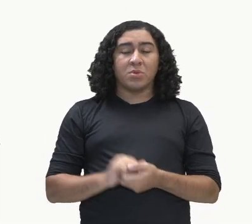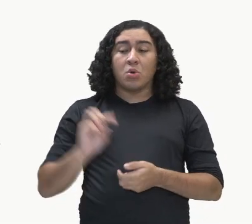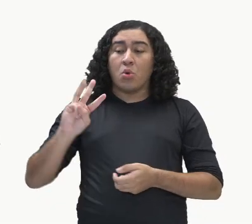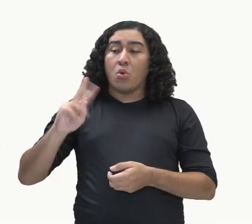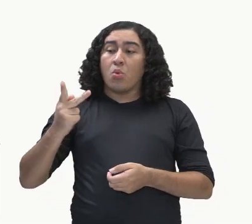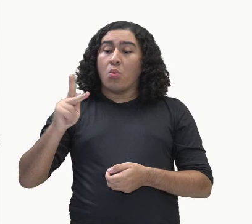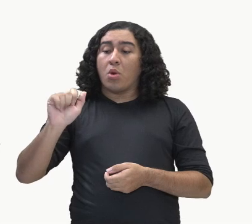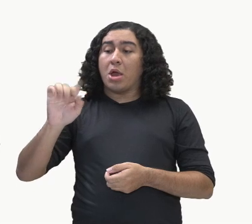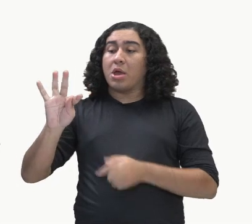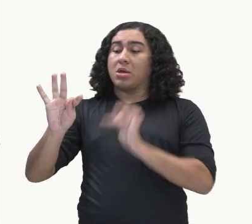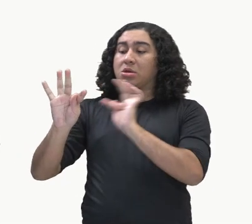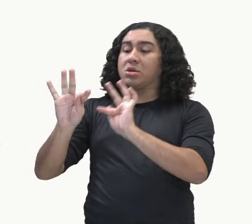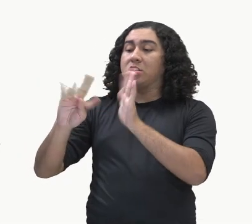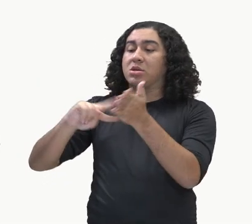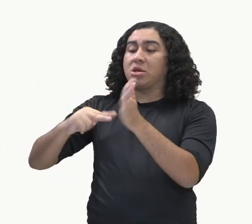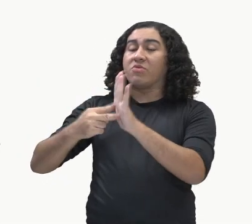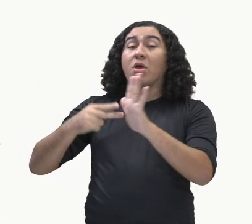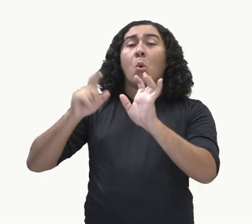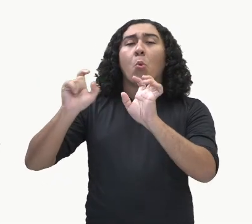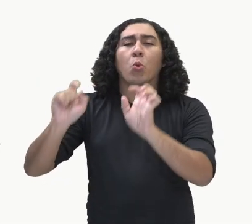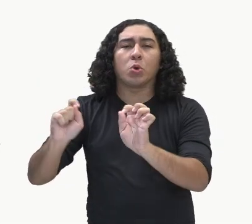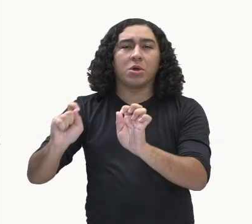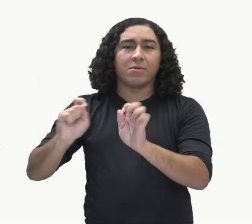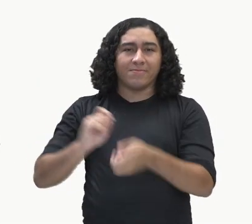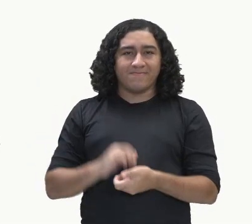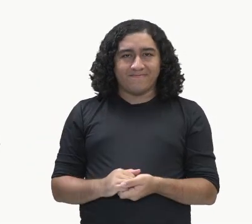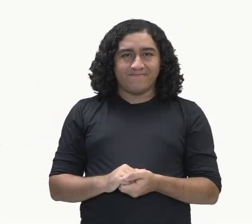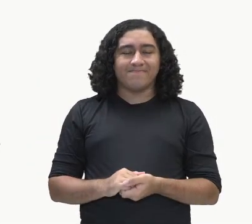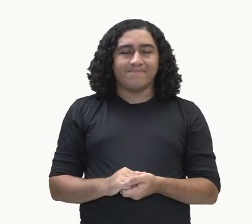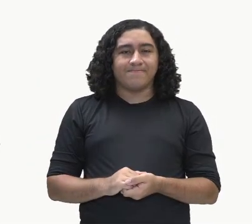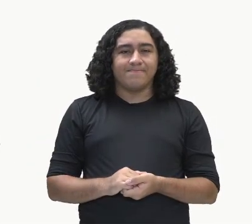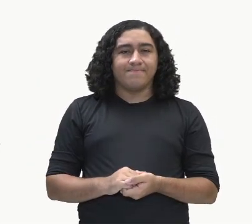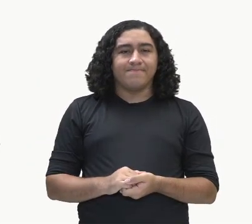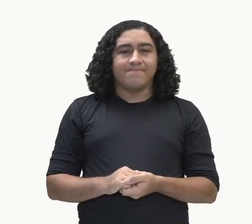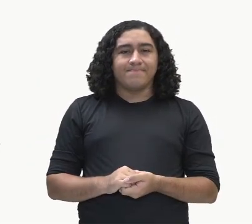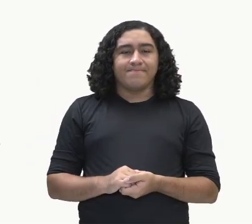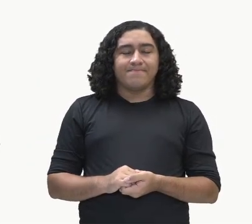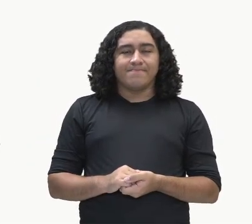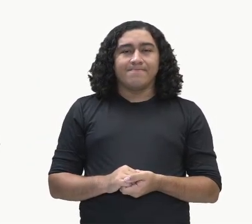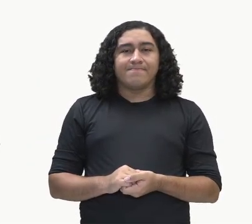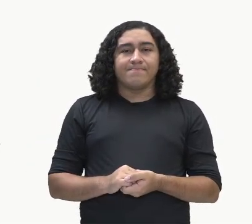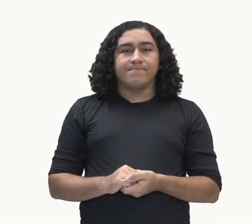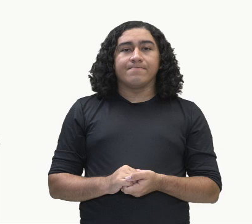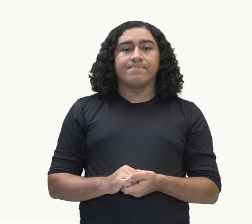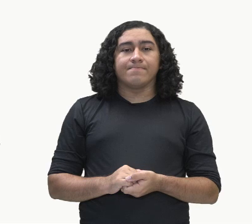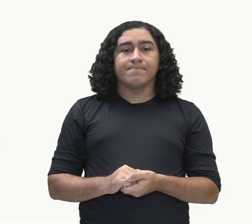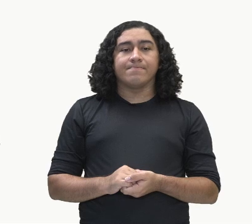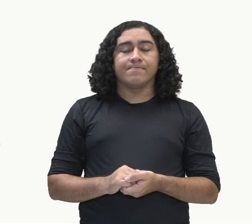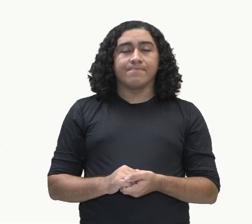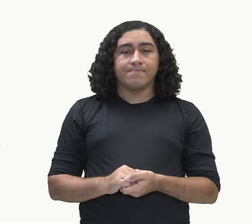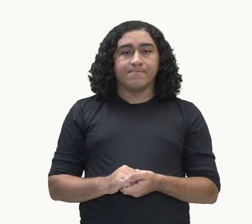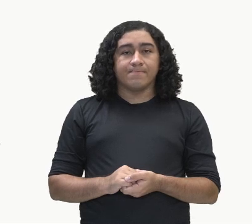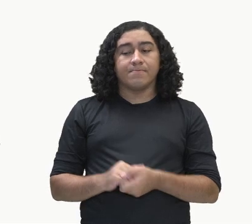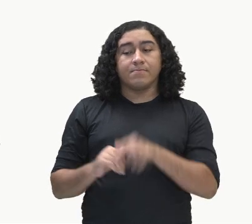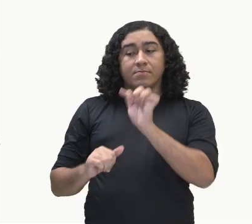o quê, certo? Nessa pergunta é o quê. What também pode